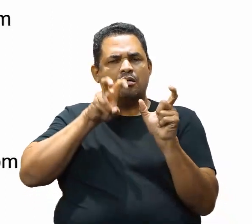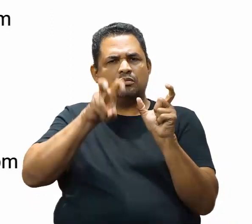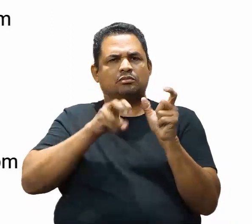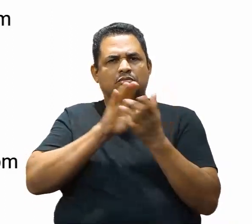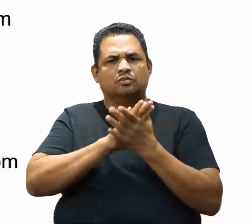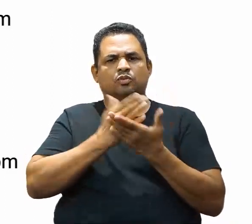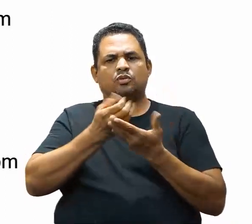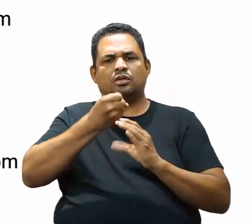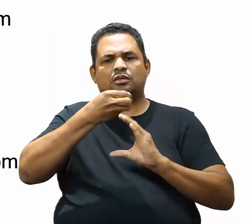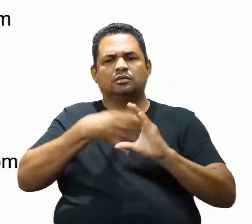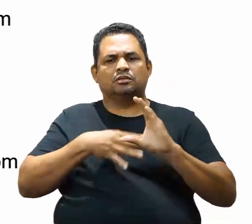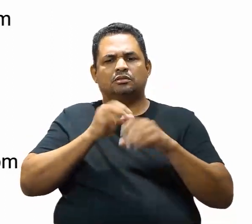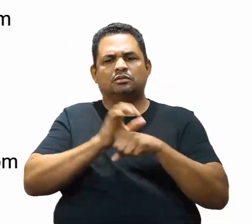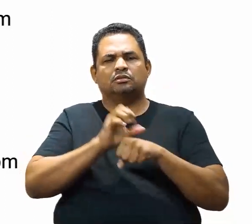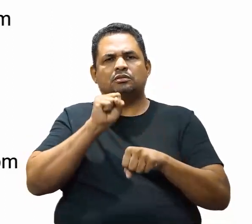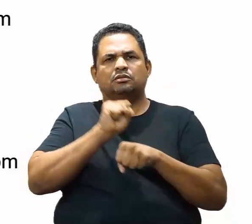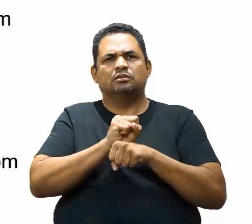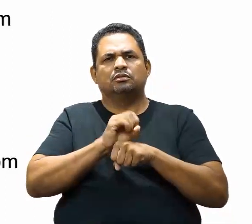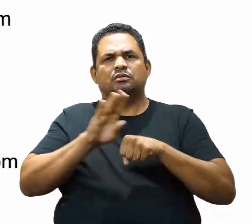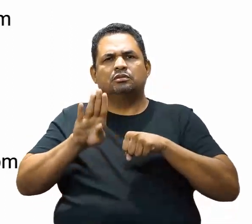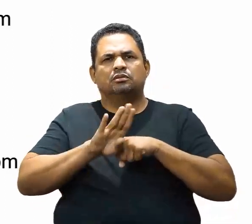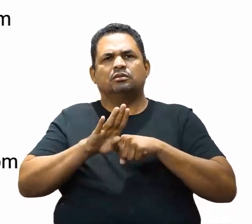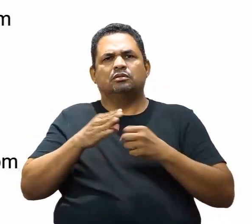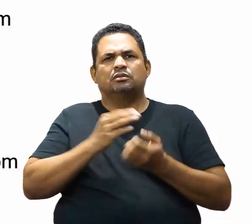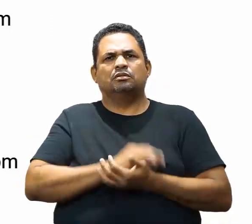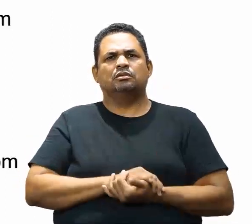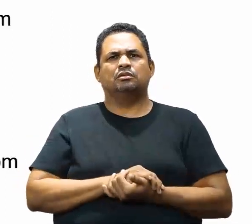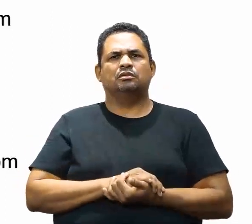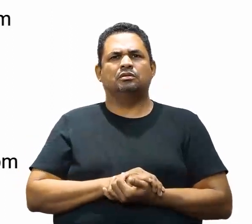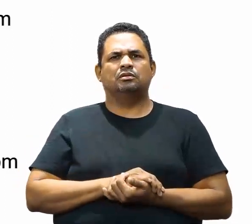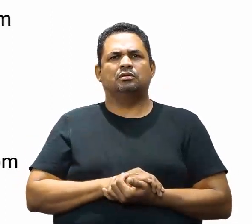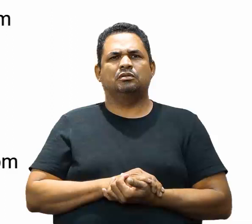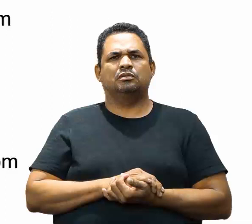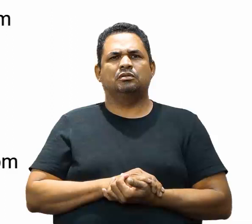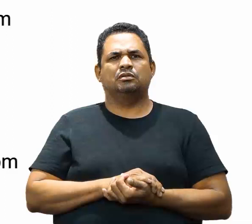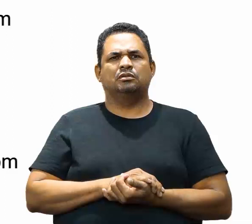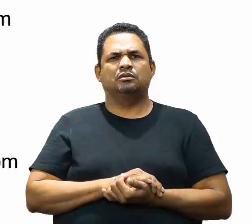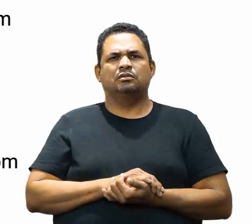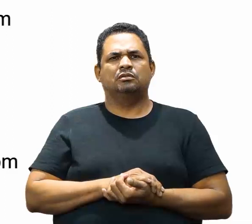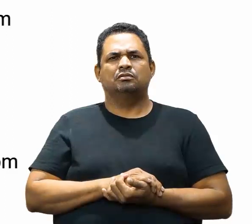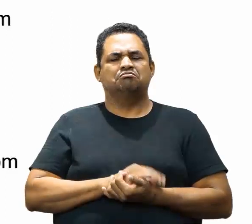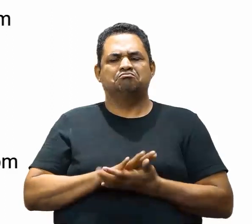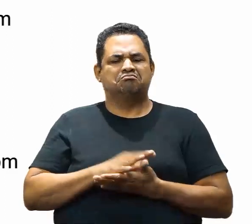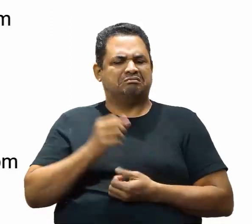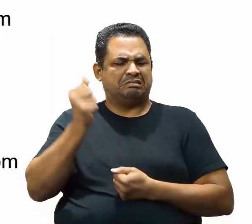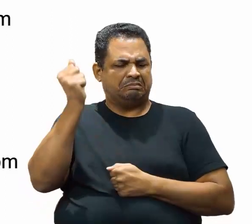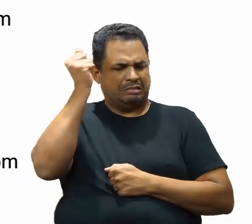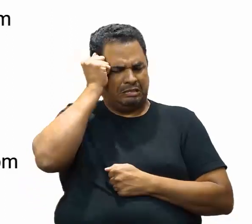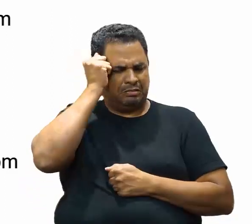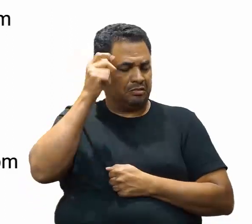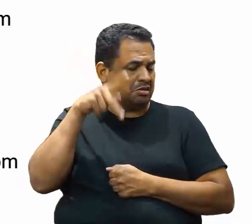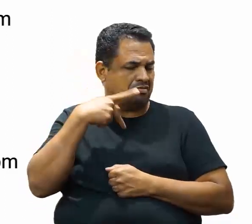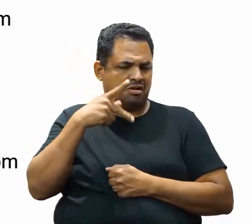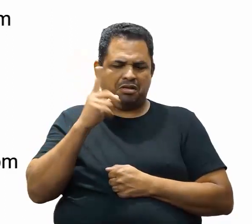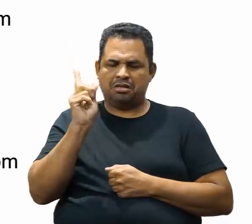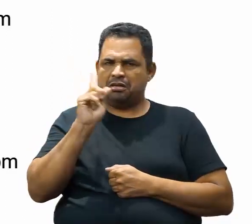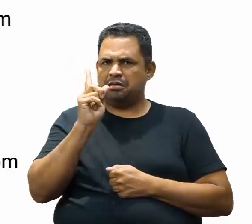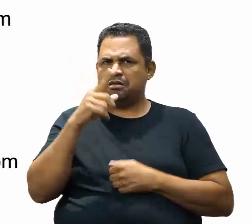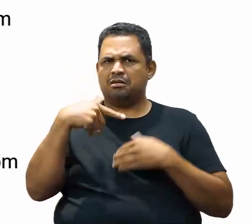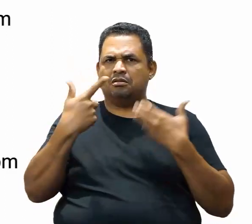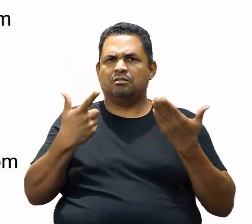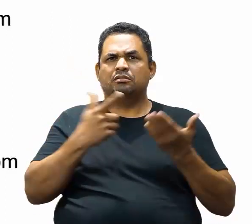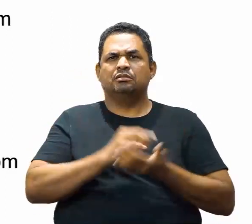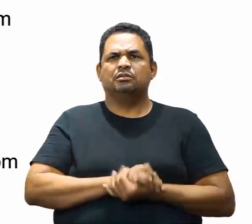substantivo. Uhum. No me arrepiento de lo dicho. Eu não me arrependo do que eu disse. Então, esse dicho, olha aqui,